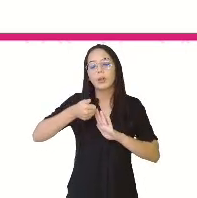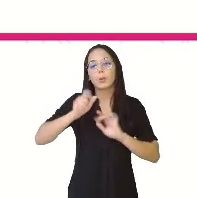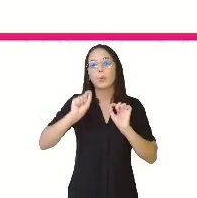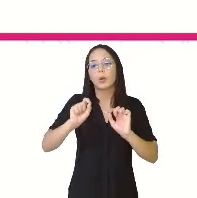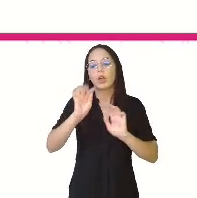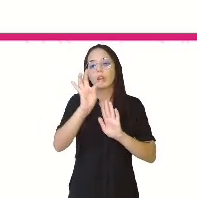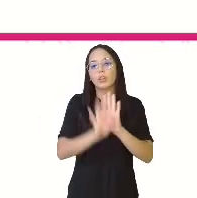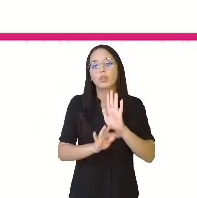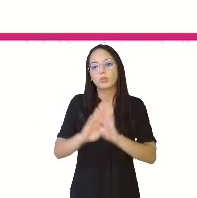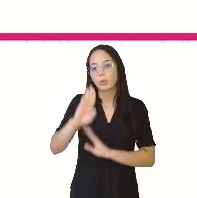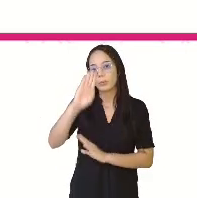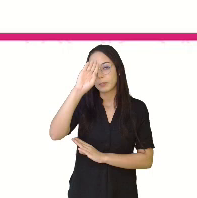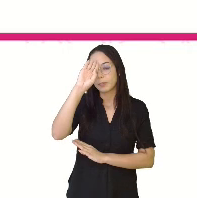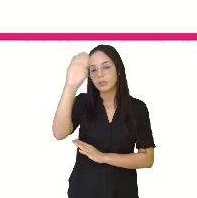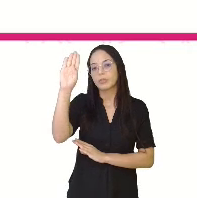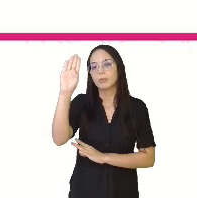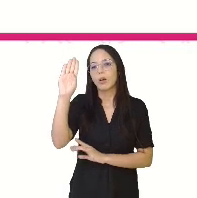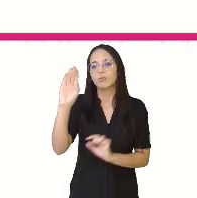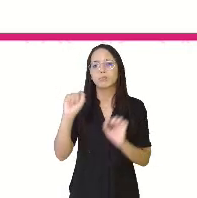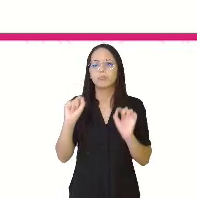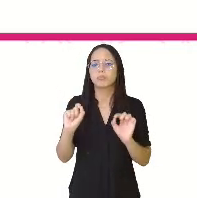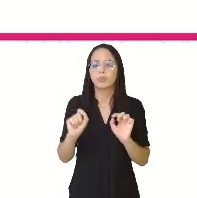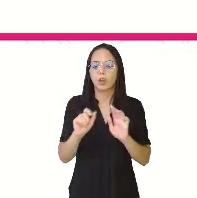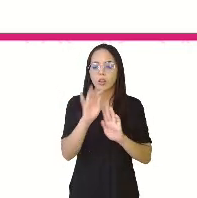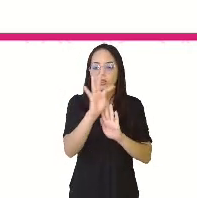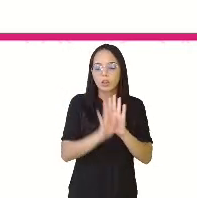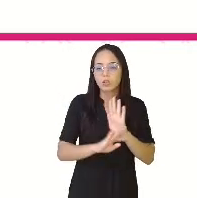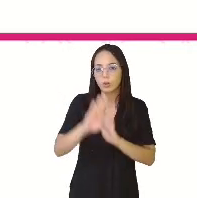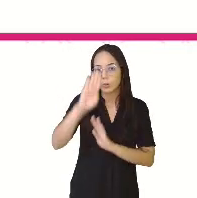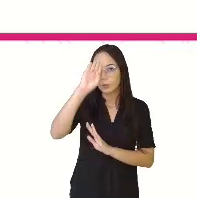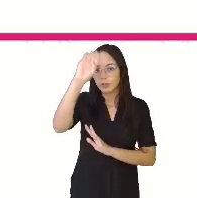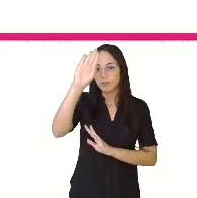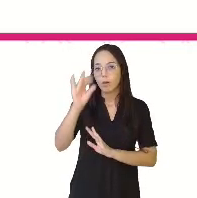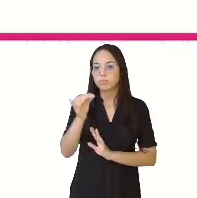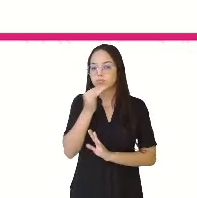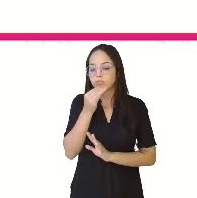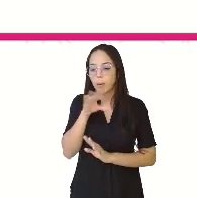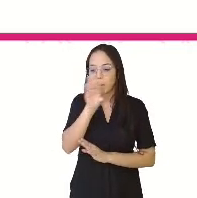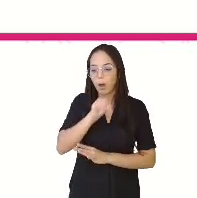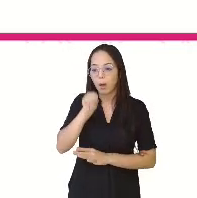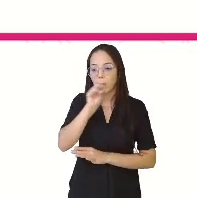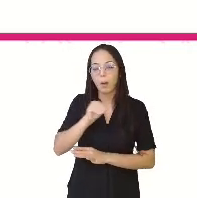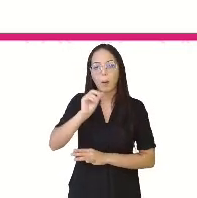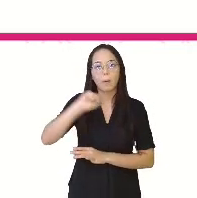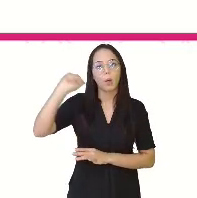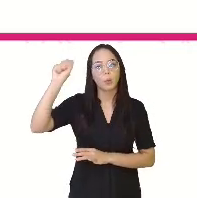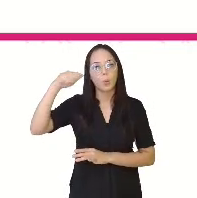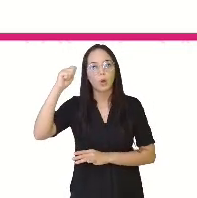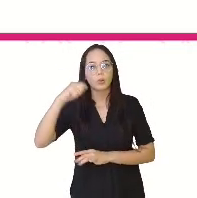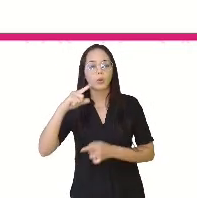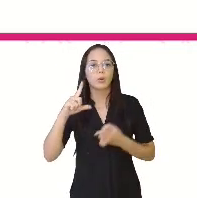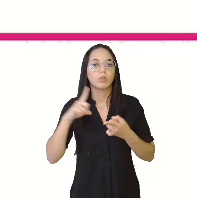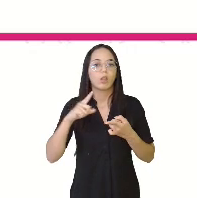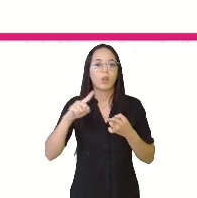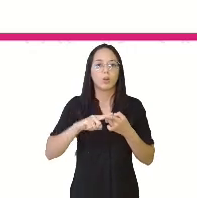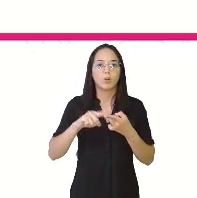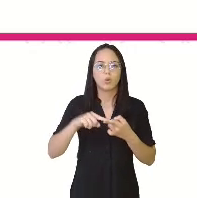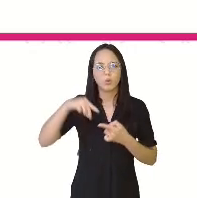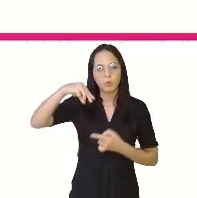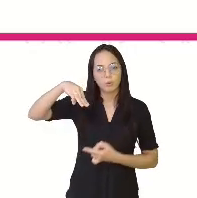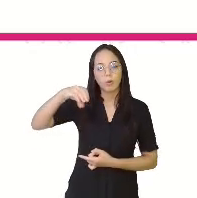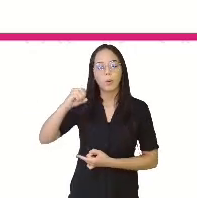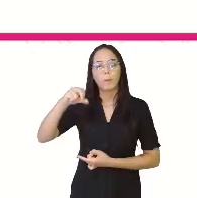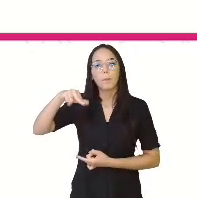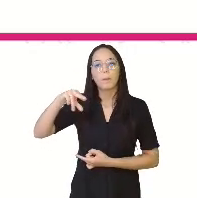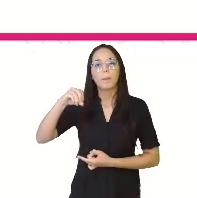principal. Esse texto principal corresponde às falas dos atores. É composto por monólogo. Já ouviu essa